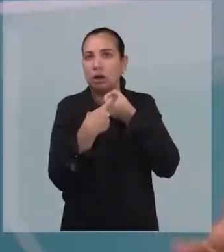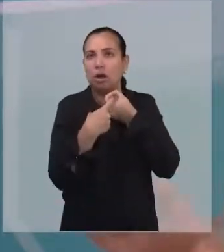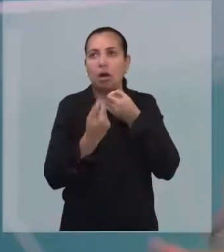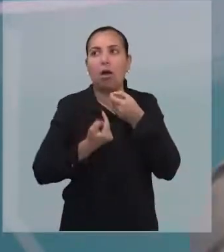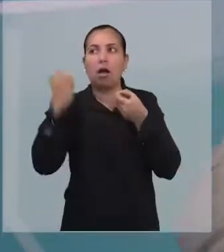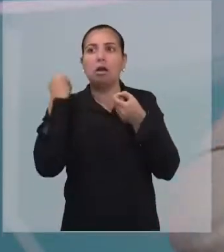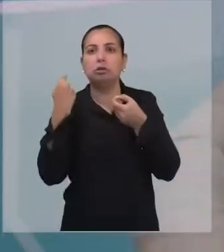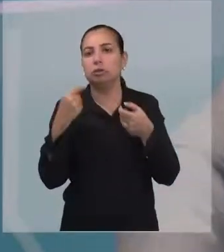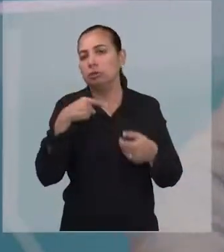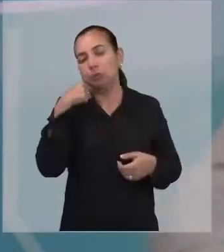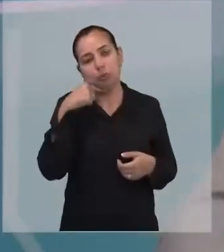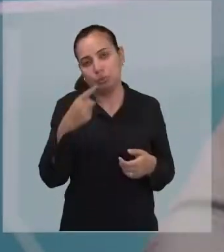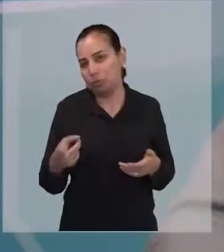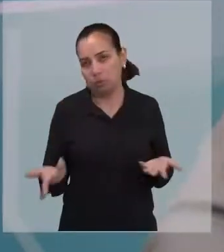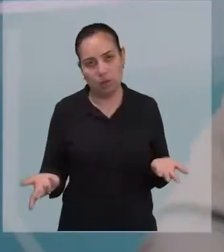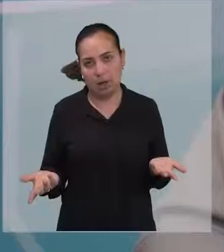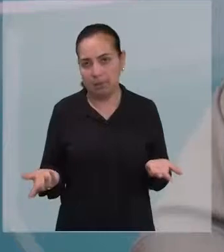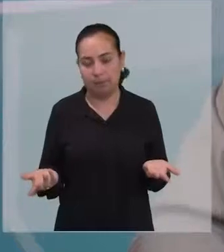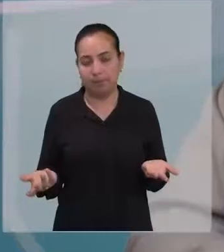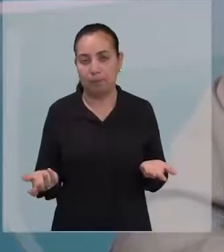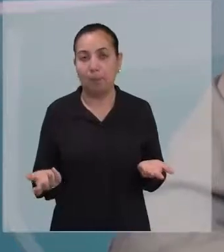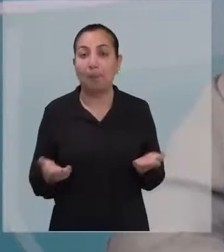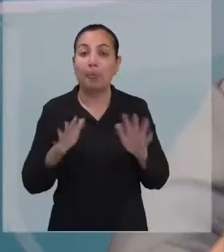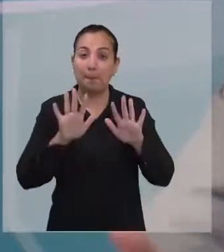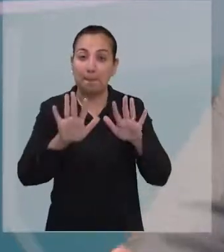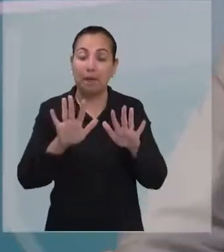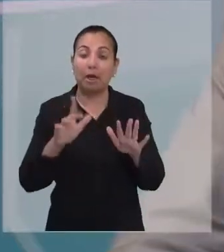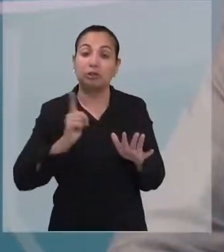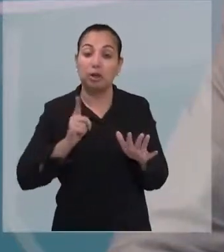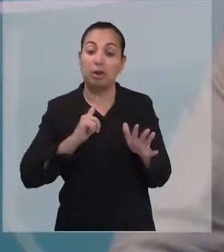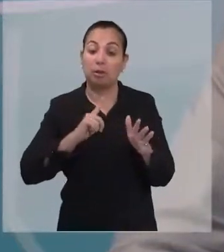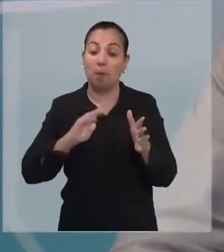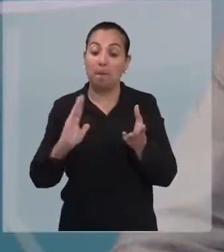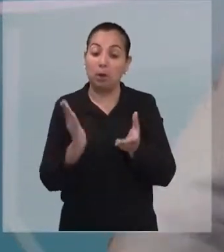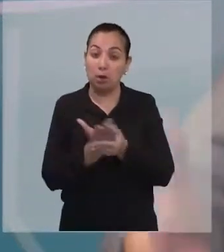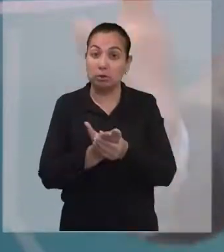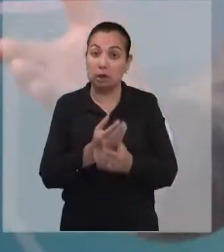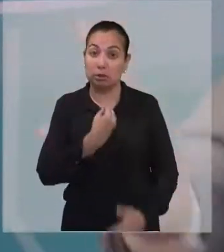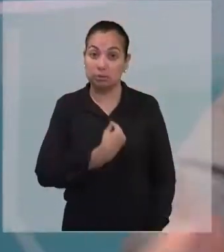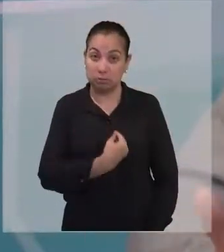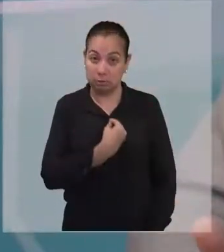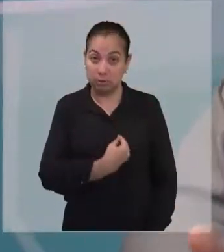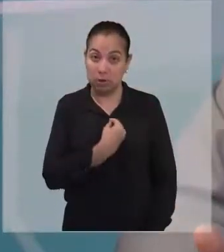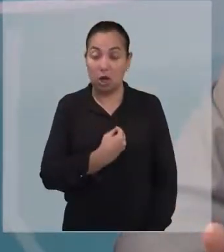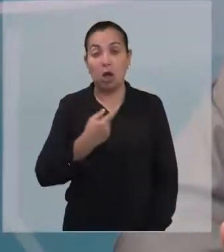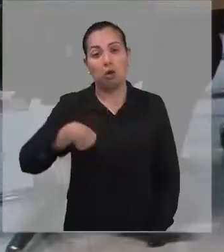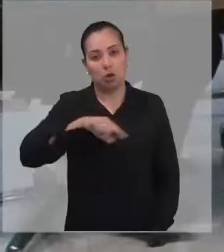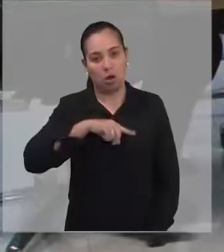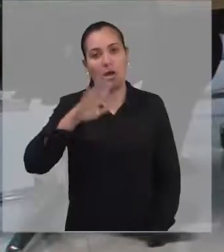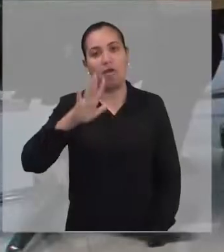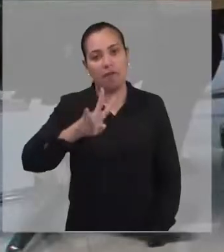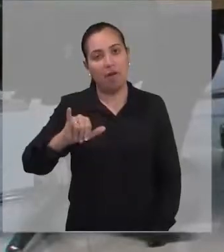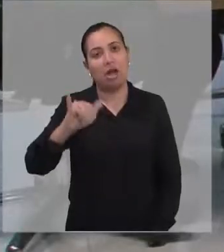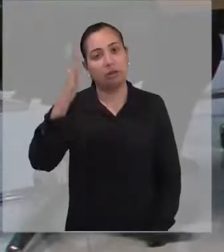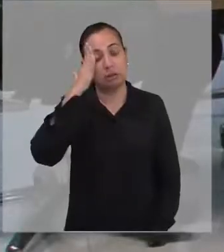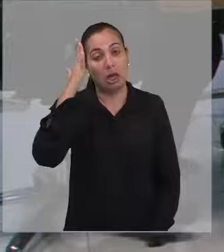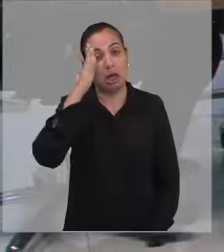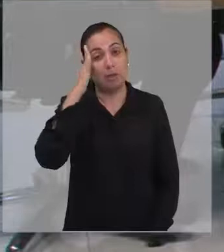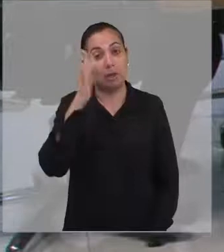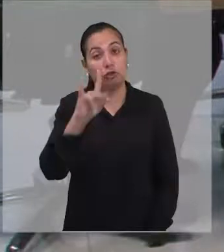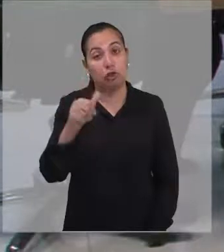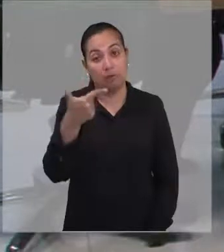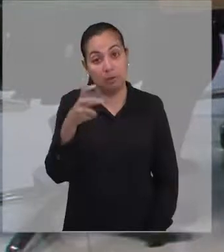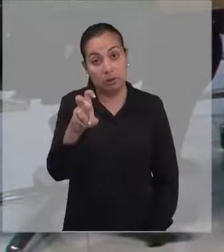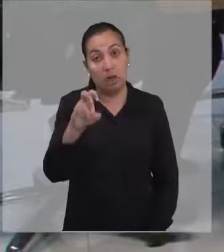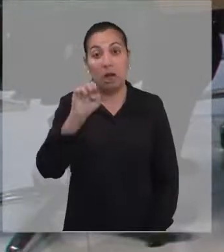voltar. Isso aí é uma questão. Agora, em relação a processos em curso, a gente vai saber dia 25 o que é que o Supremo decide. Se há